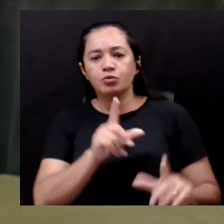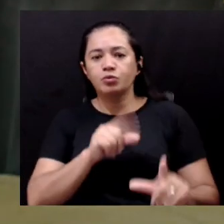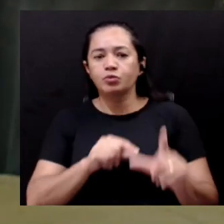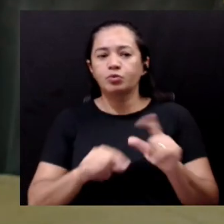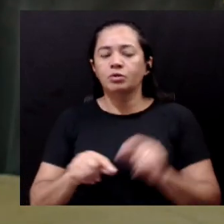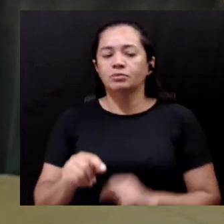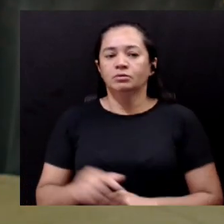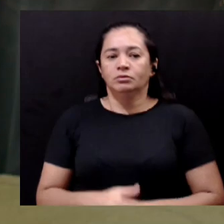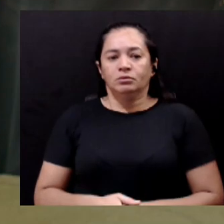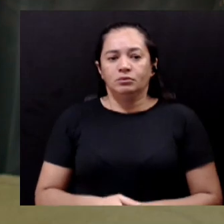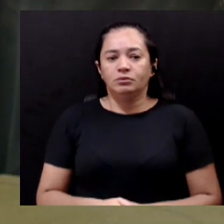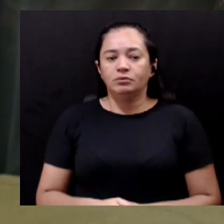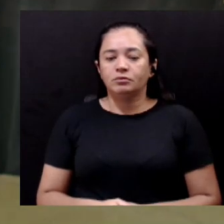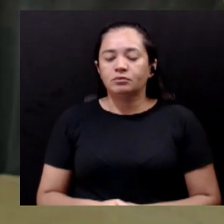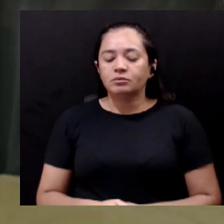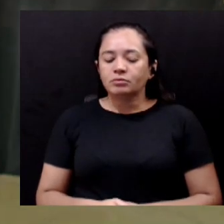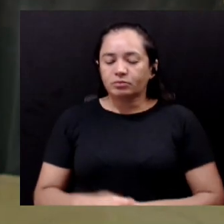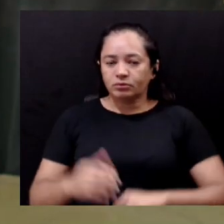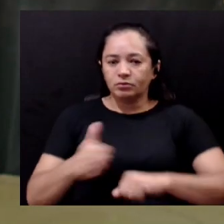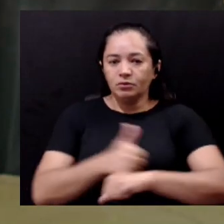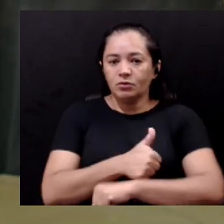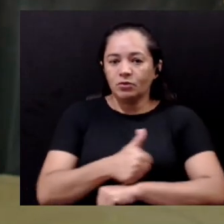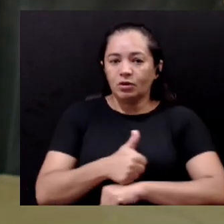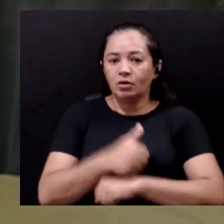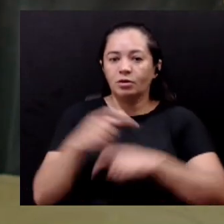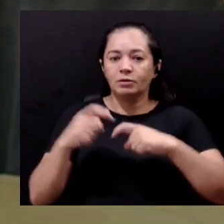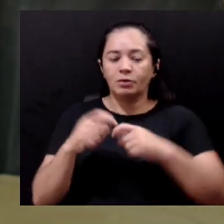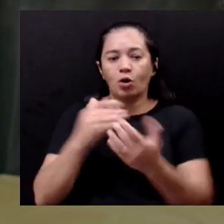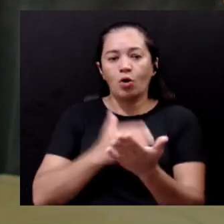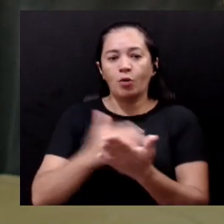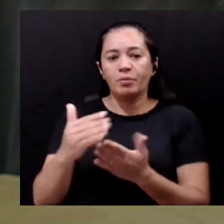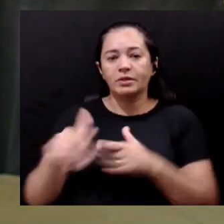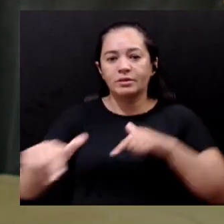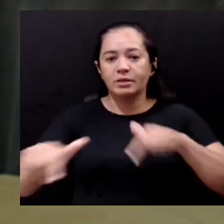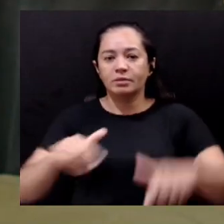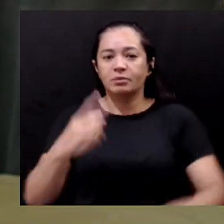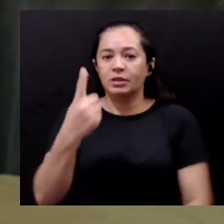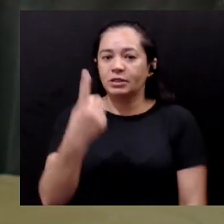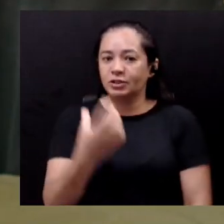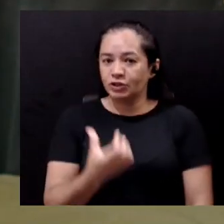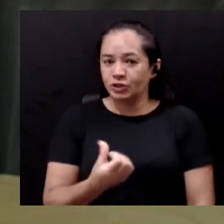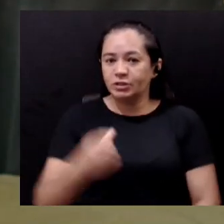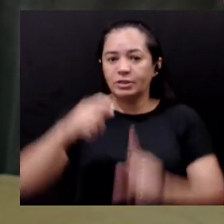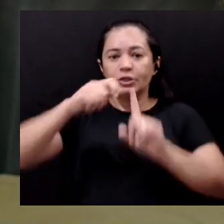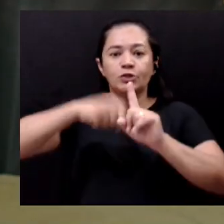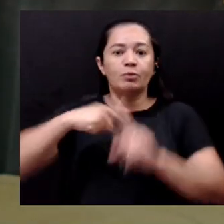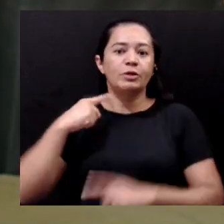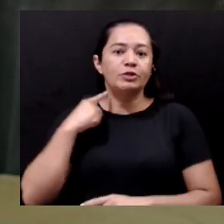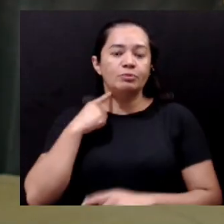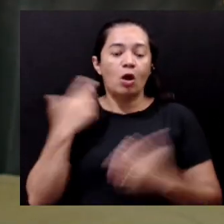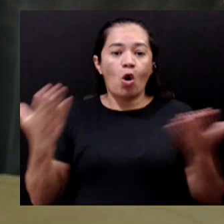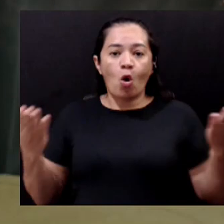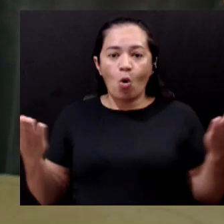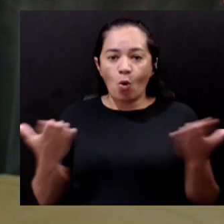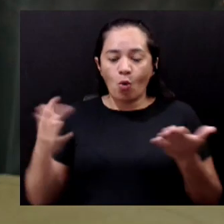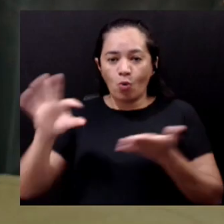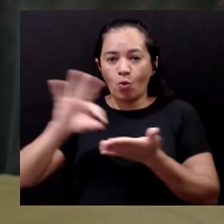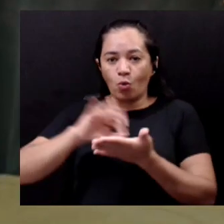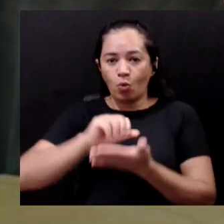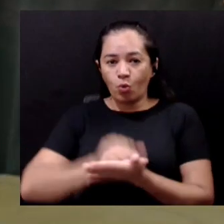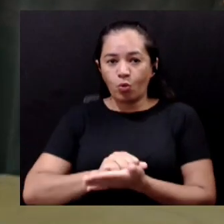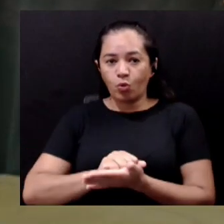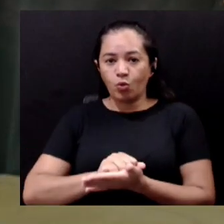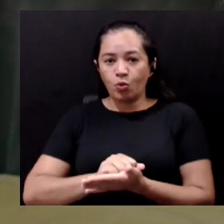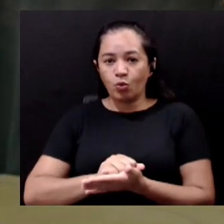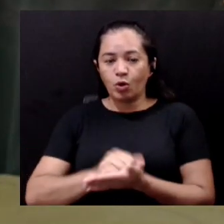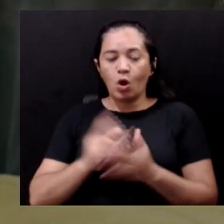médicos comecem a atuar no dia 16 de maio. Hoje, dia 6 de maio, as inscrições ainda estão abertas, tá bom?